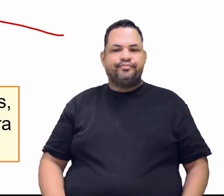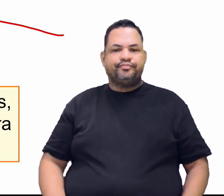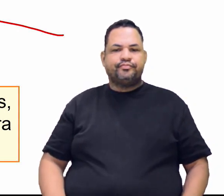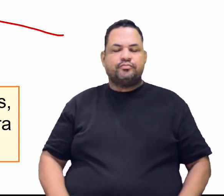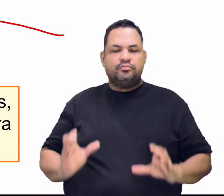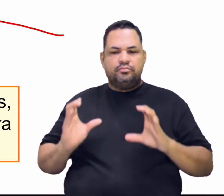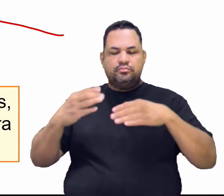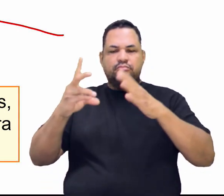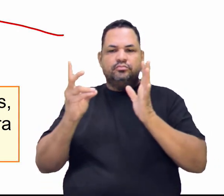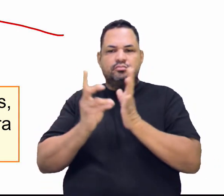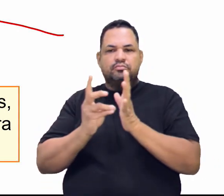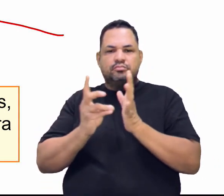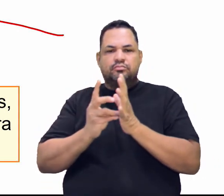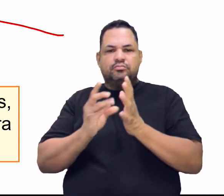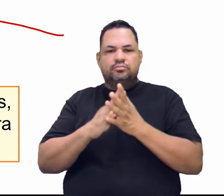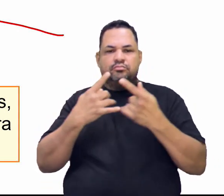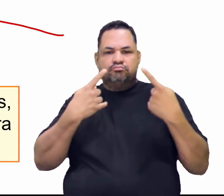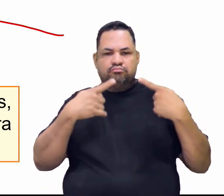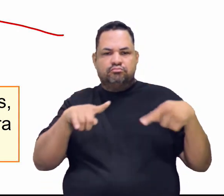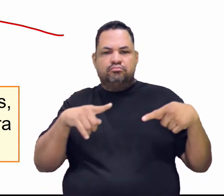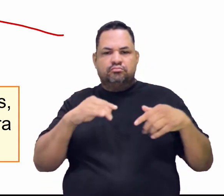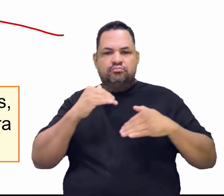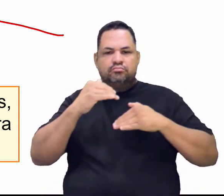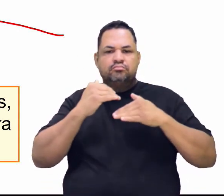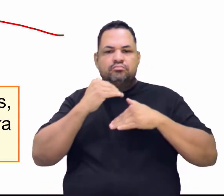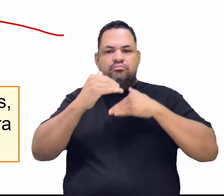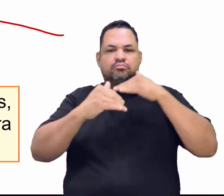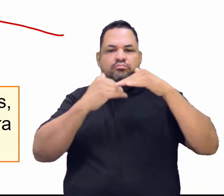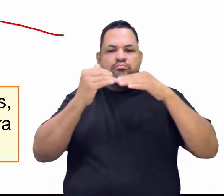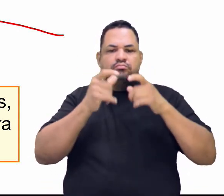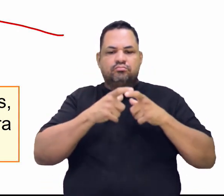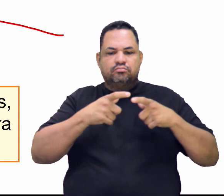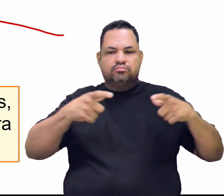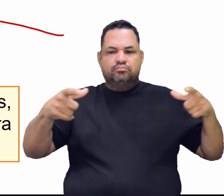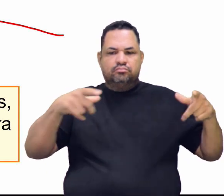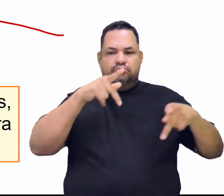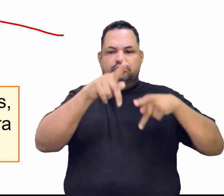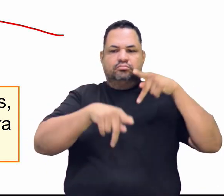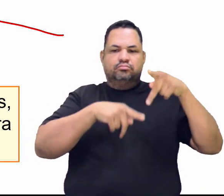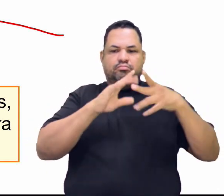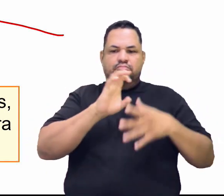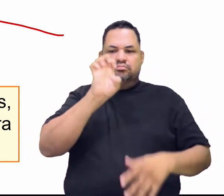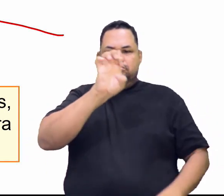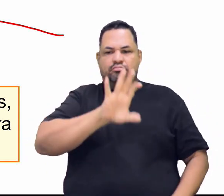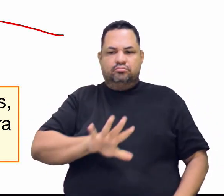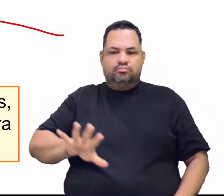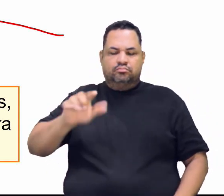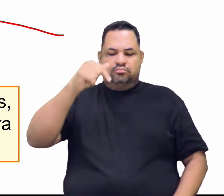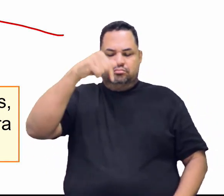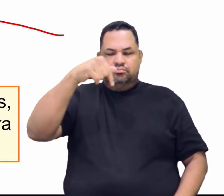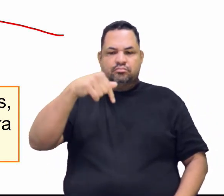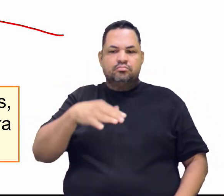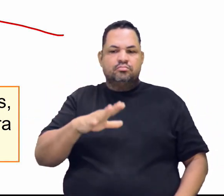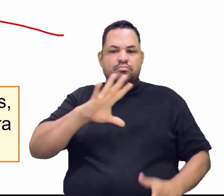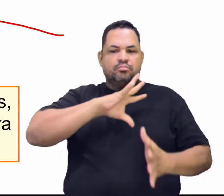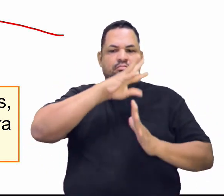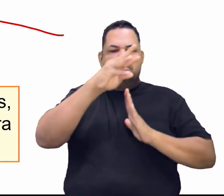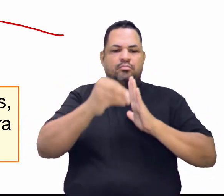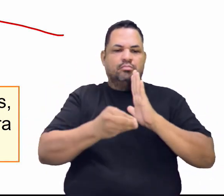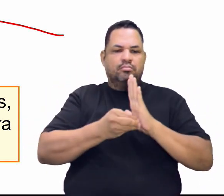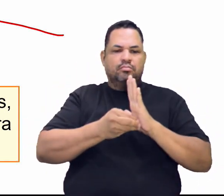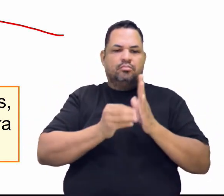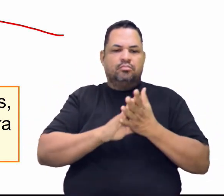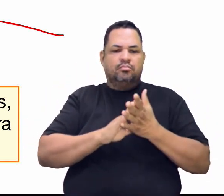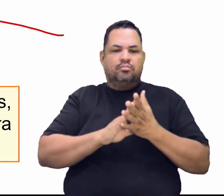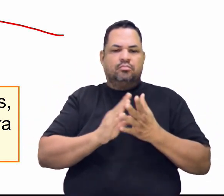que mais irá reagir ao avanço dos europeus aqui na Amazônia. Os Muras,